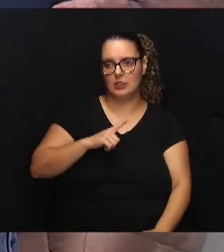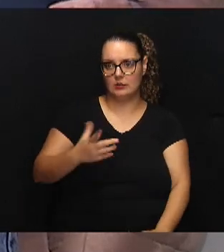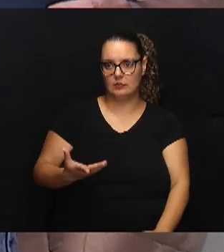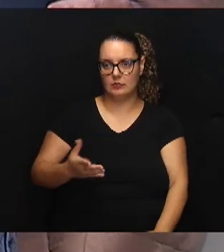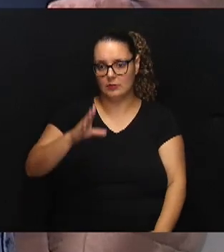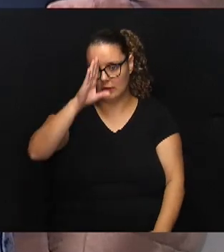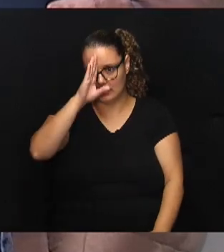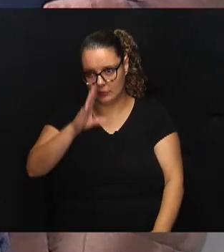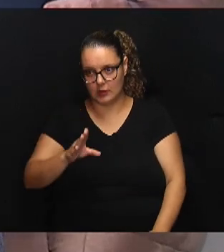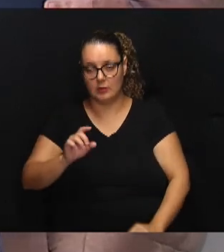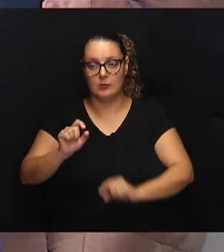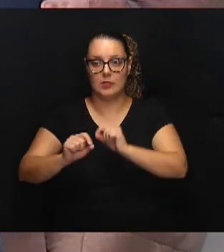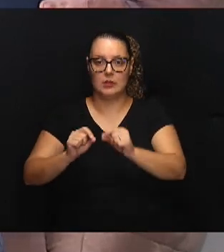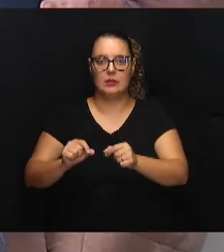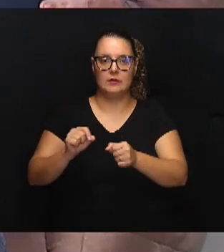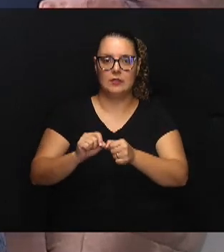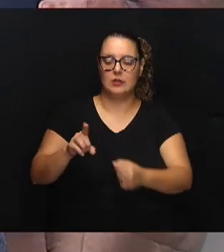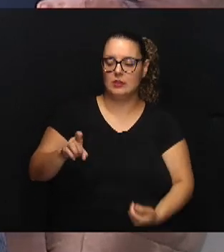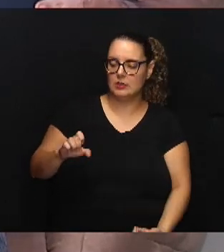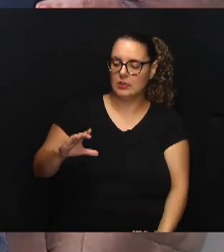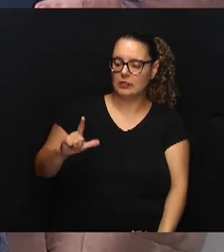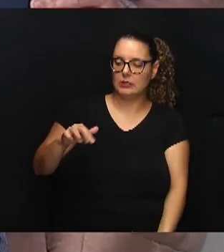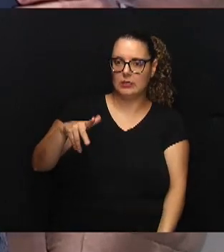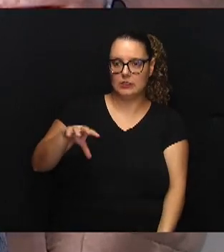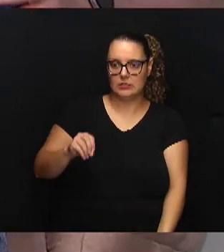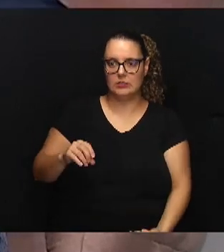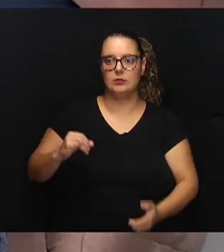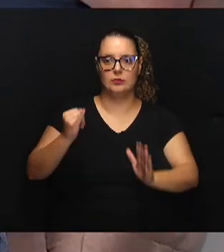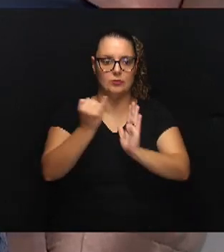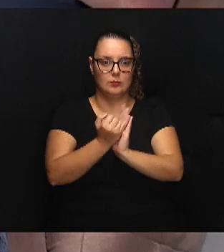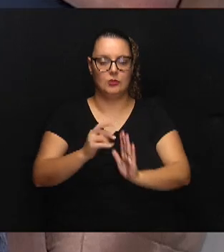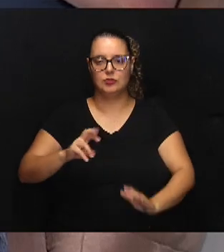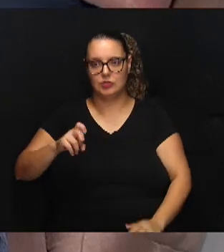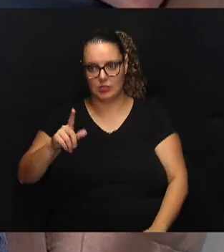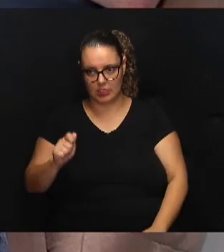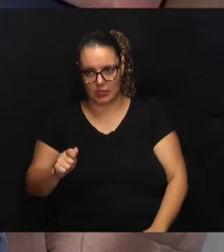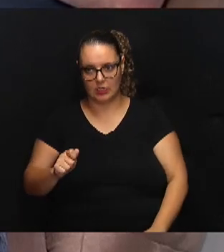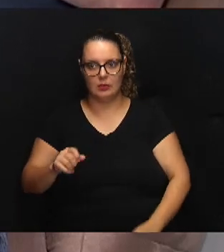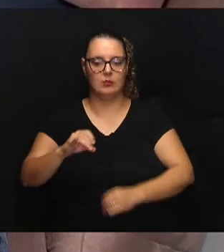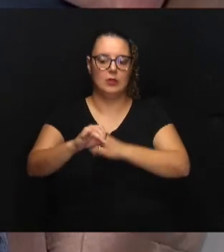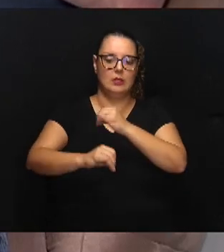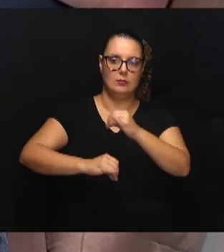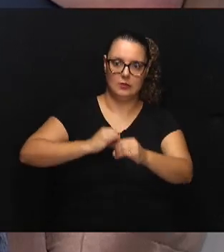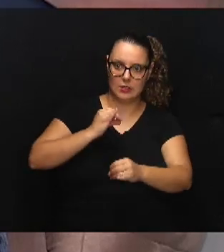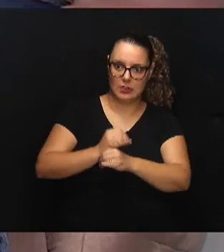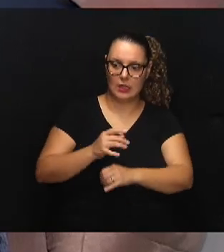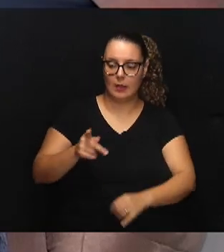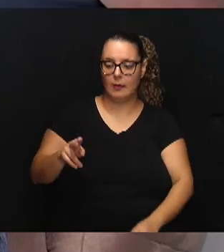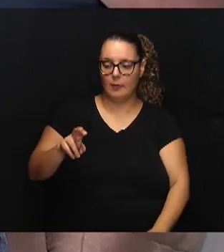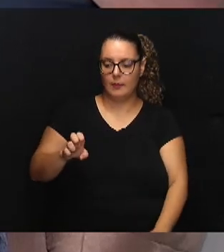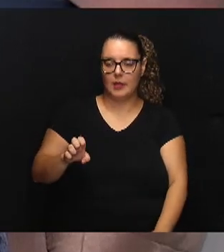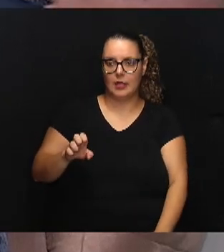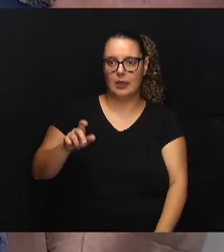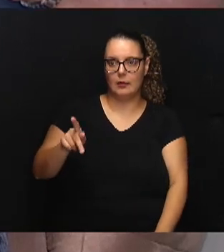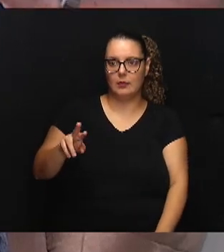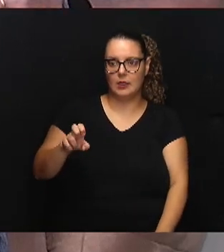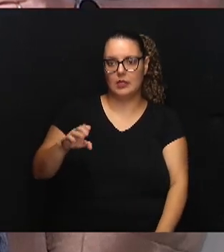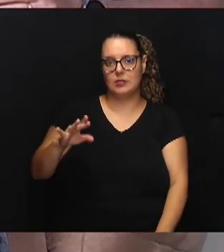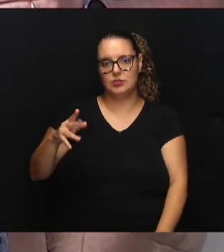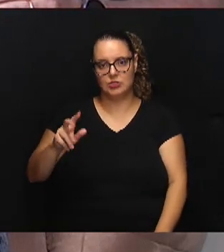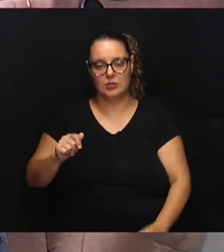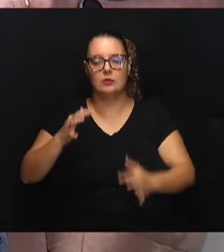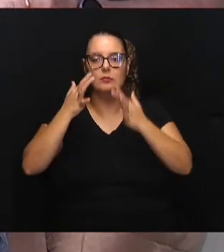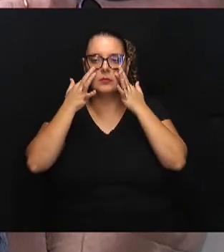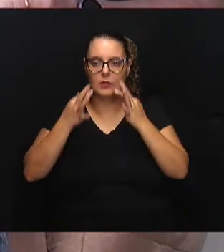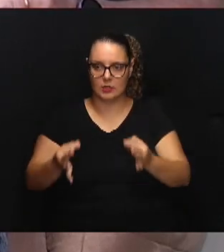para quem está fazendo a declaração do imposto de renda por meio da internet pré-preenchida, tem que prestar muita